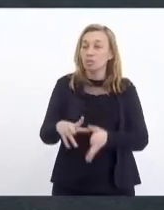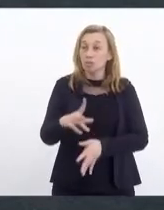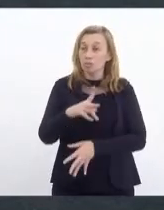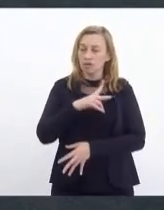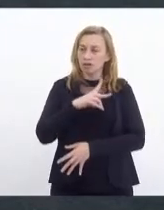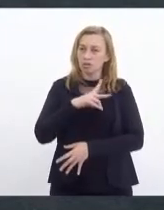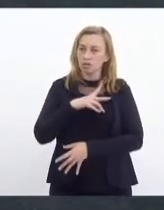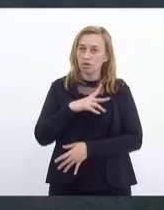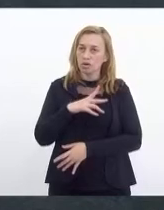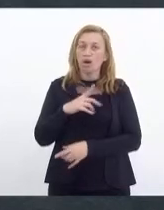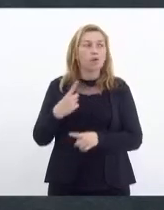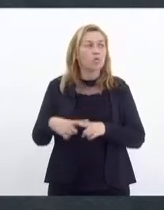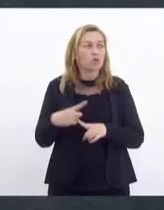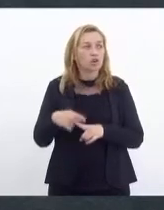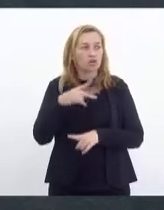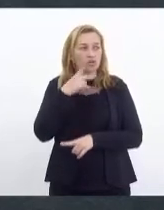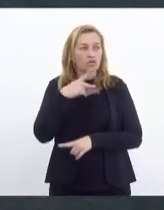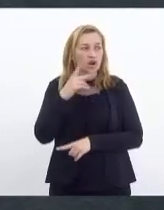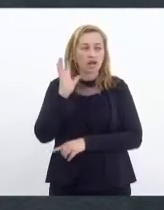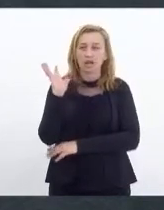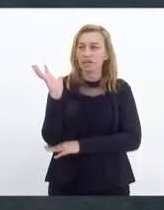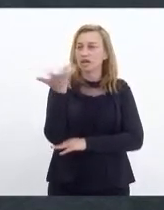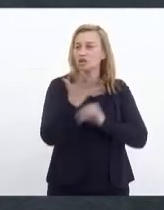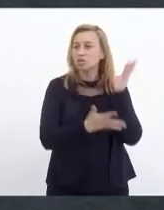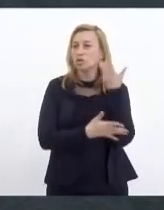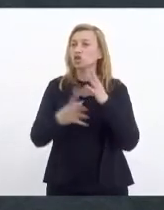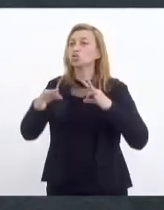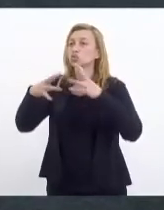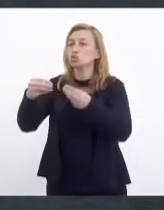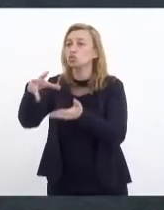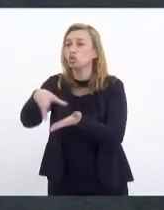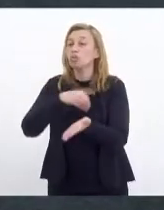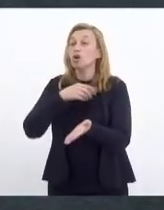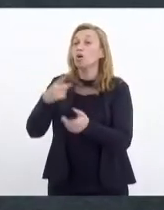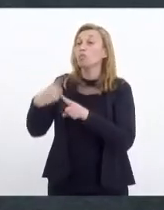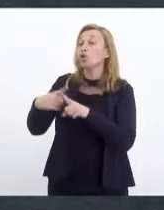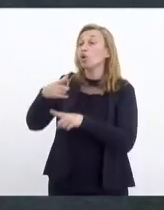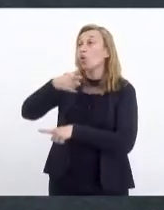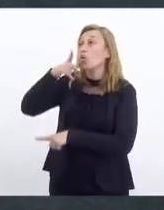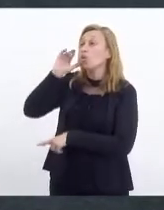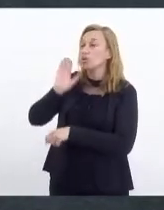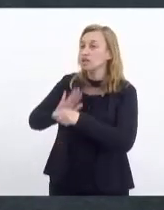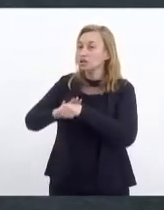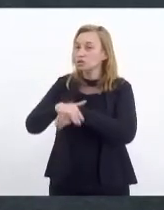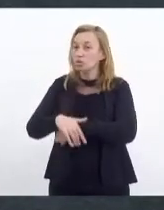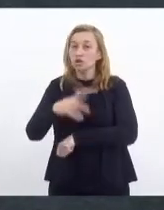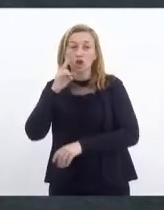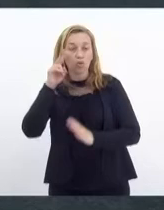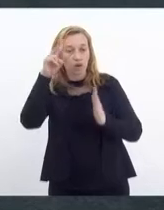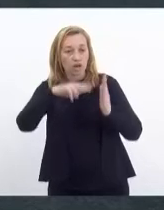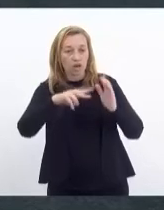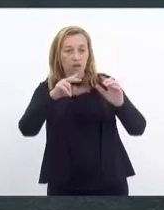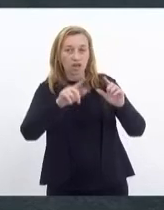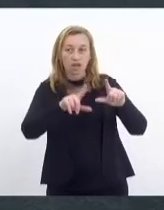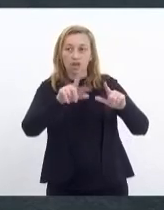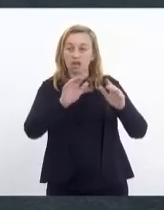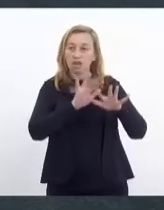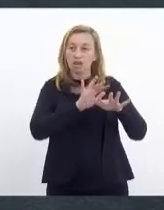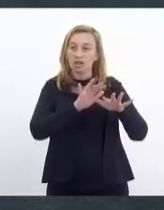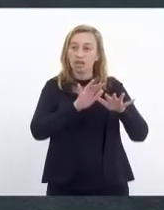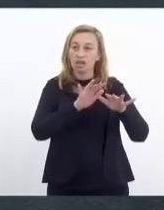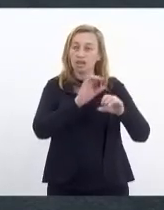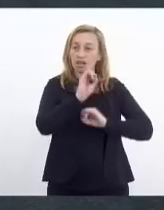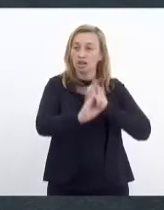que, que eu estou falando que a natureza tudo se copia? Porque ontem à noite eu li na internet que